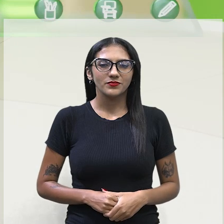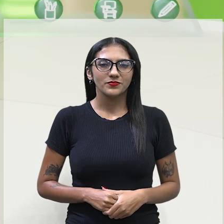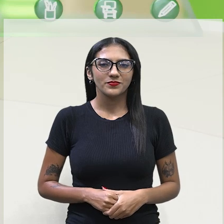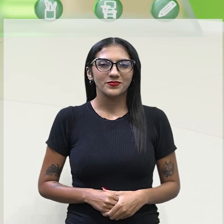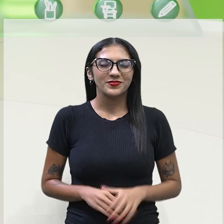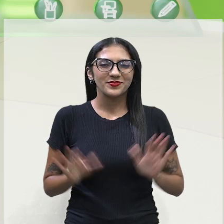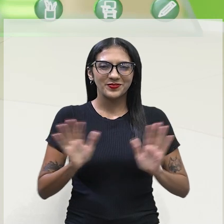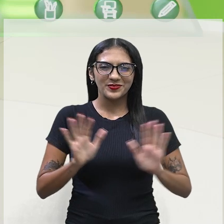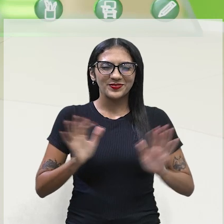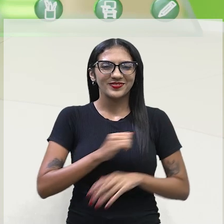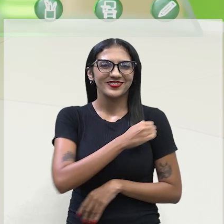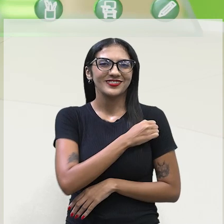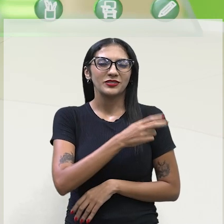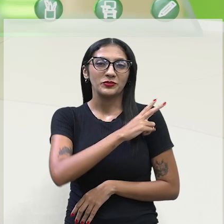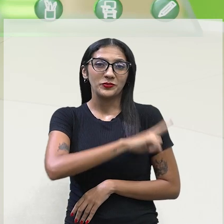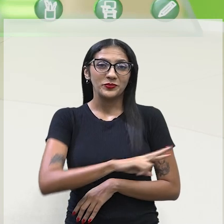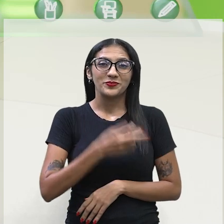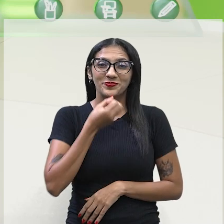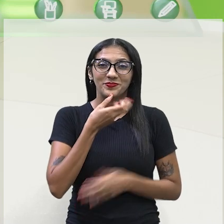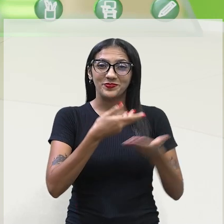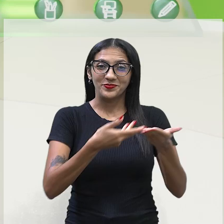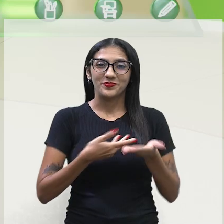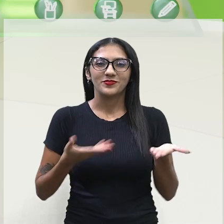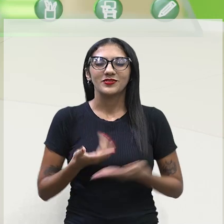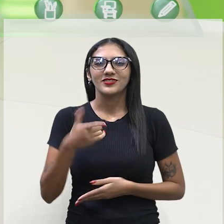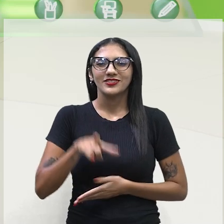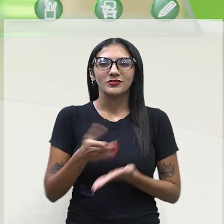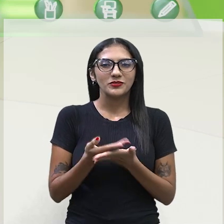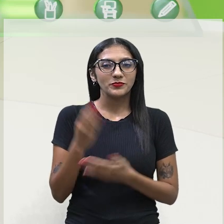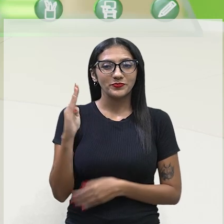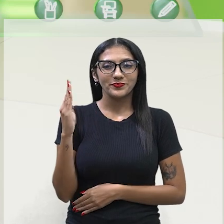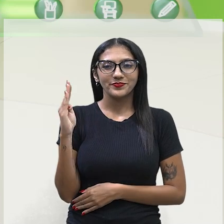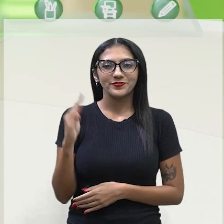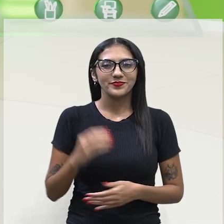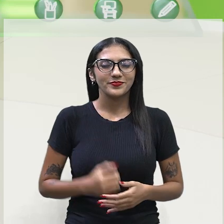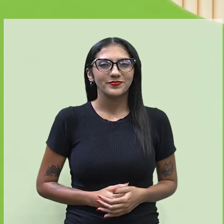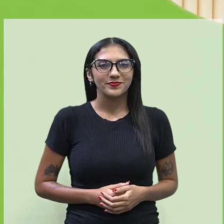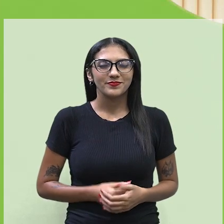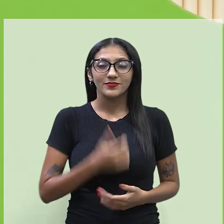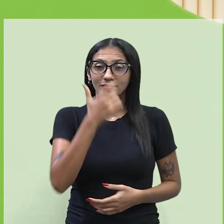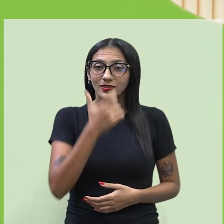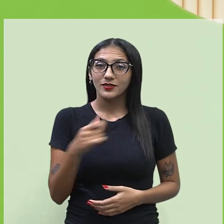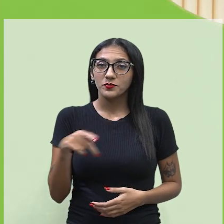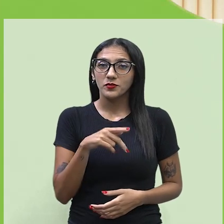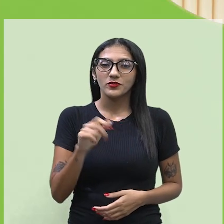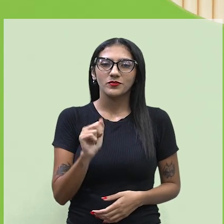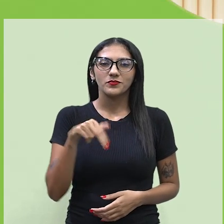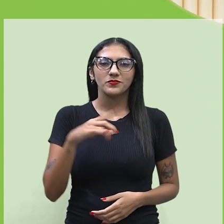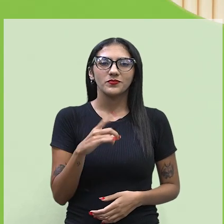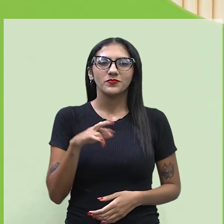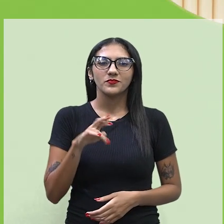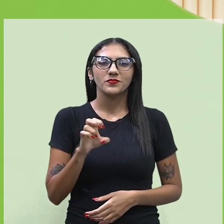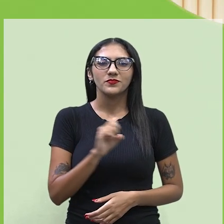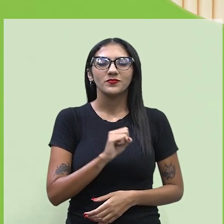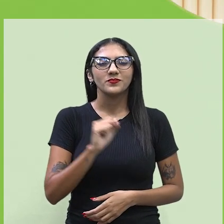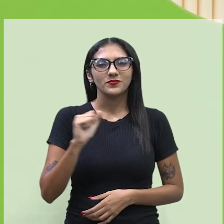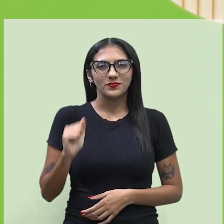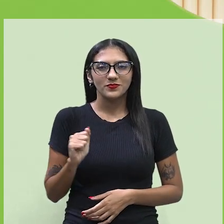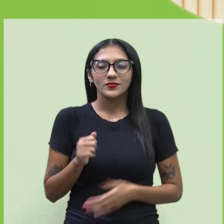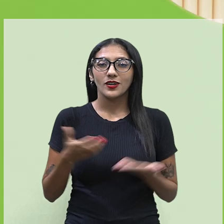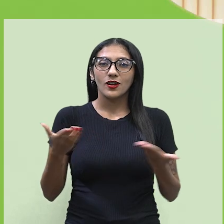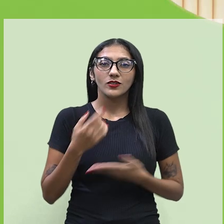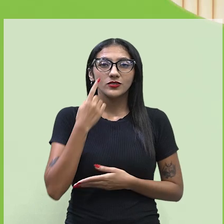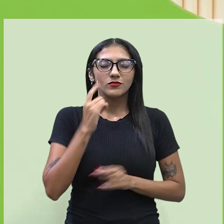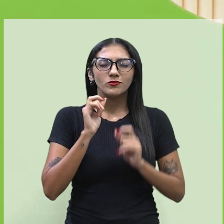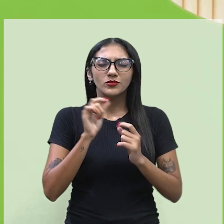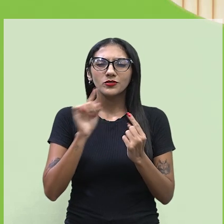Olá, alunos da segunda série, sejam muito bem-vindos a mais uma aula de Biologia. Eu sou a professora Andressa Primavera e nesse momento nós vamos ver aí